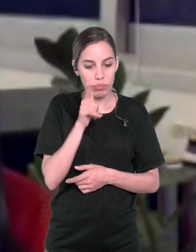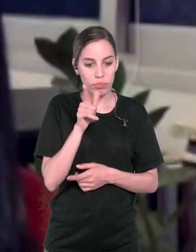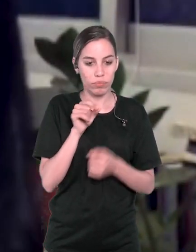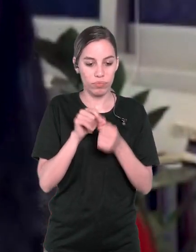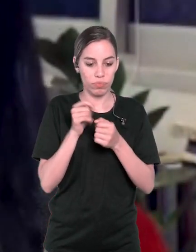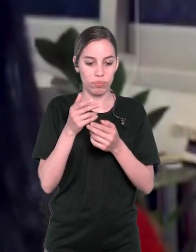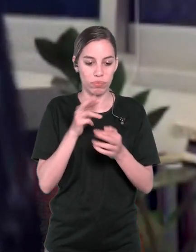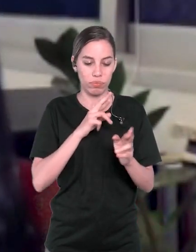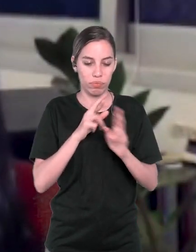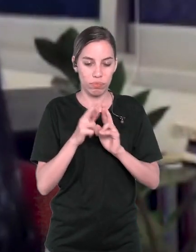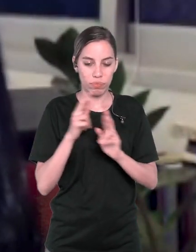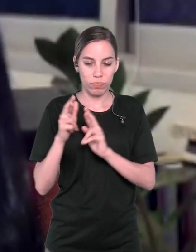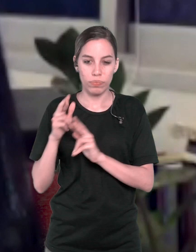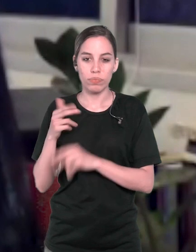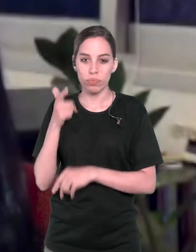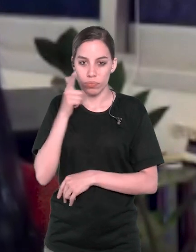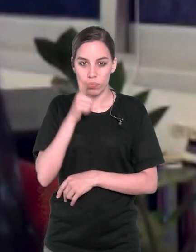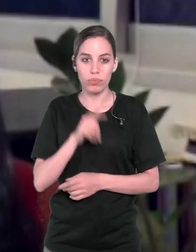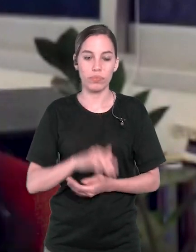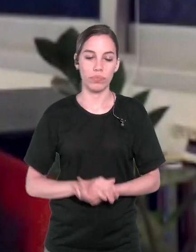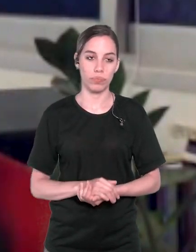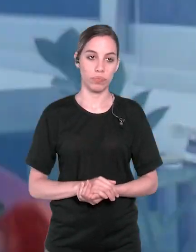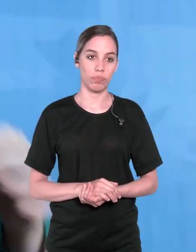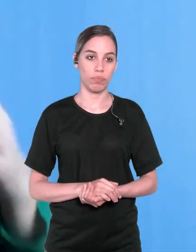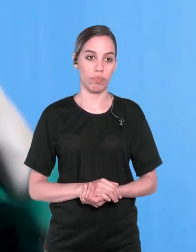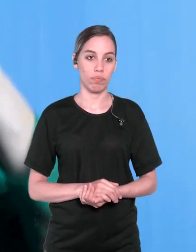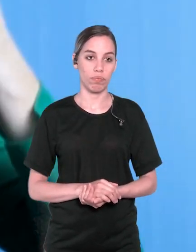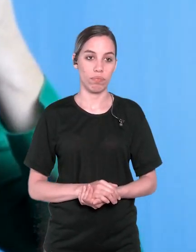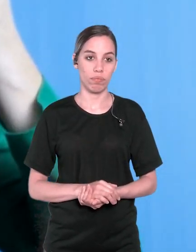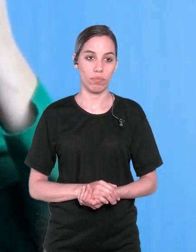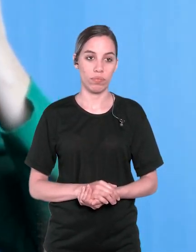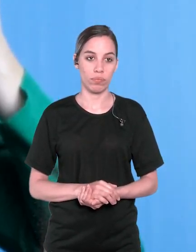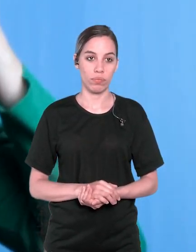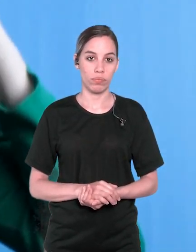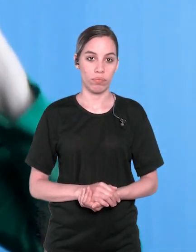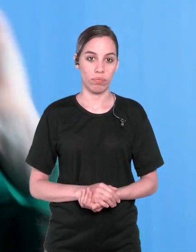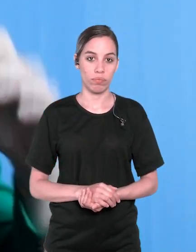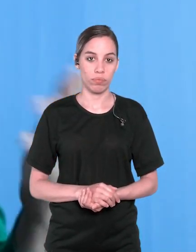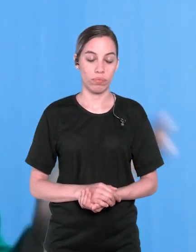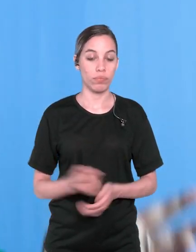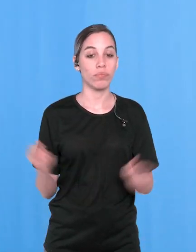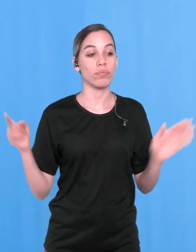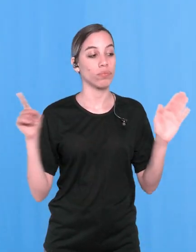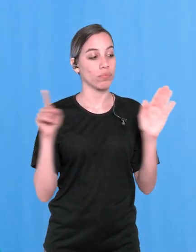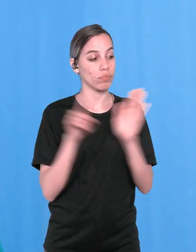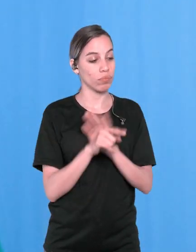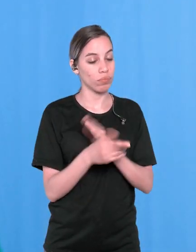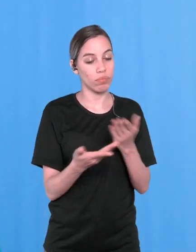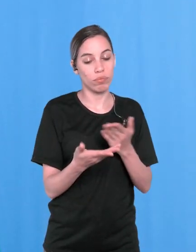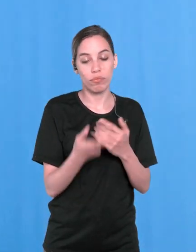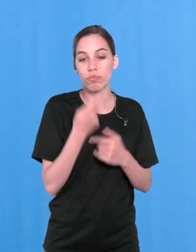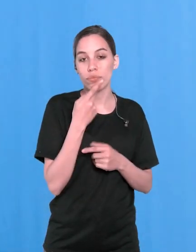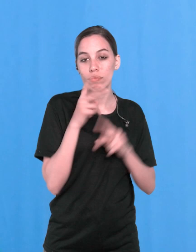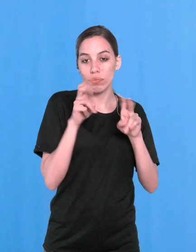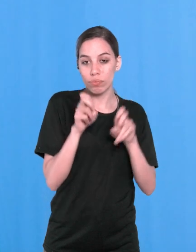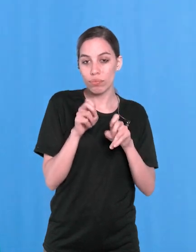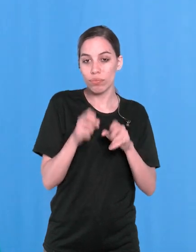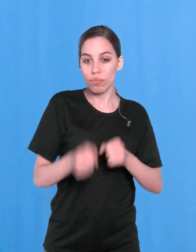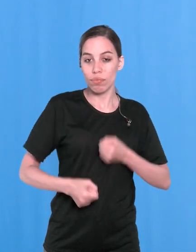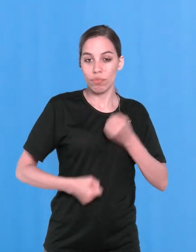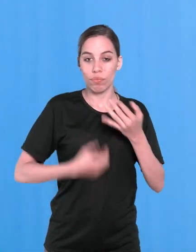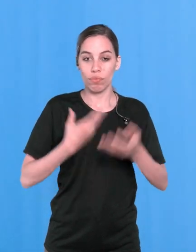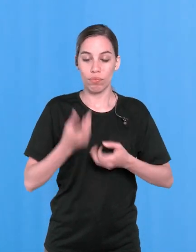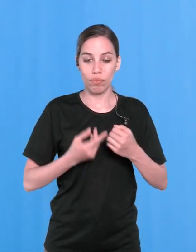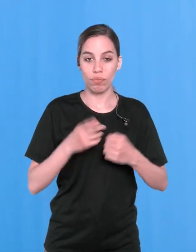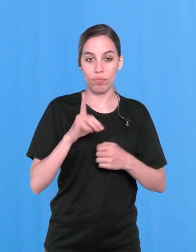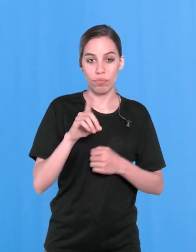Muito. É, e aí vão entrar também na poética do Drummond, né? Ele busca